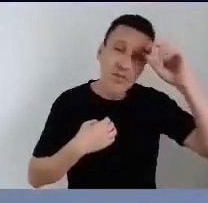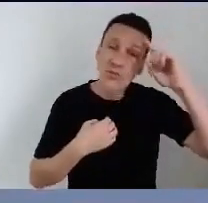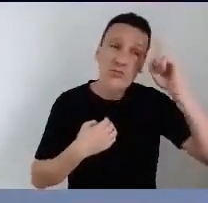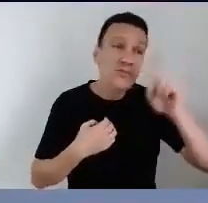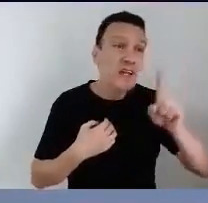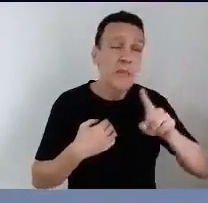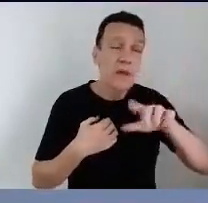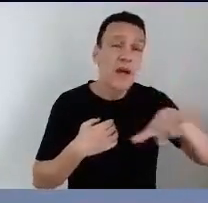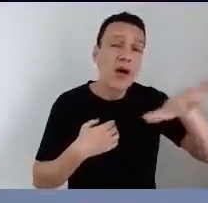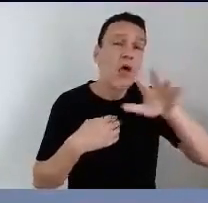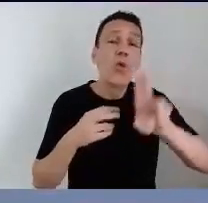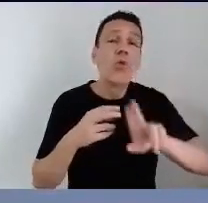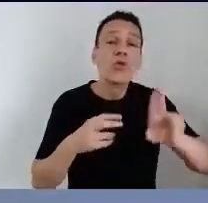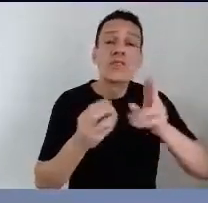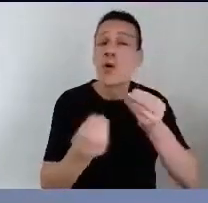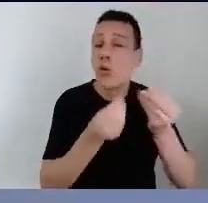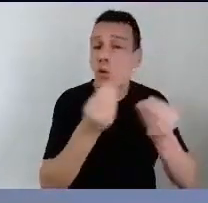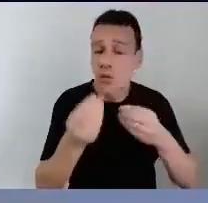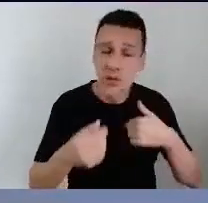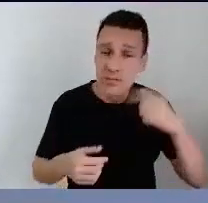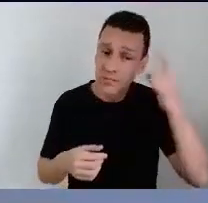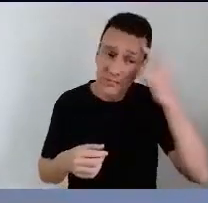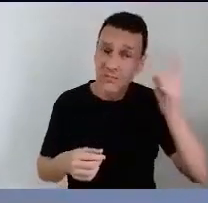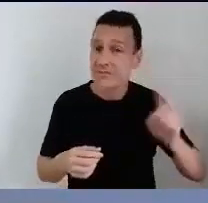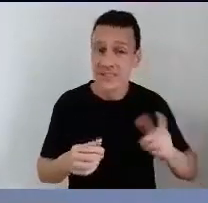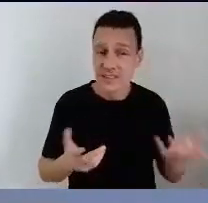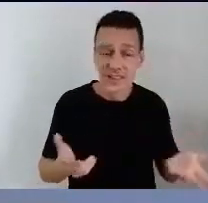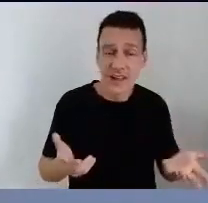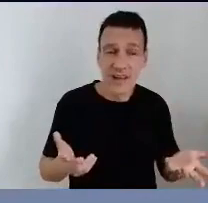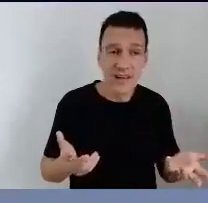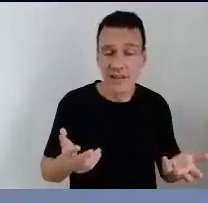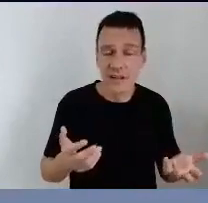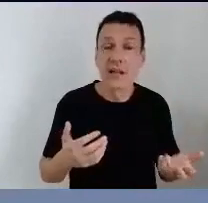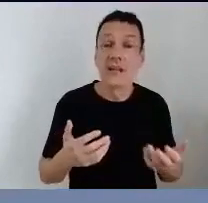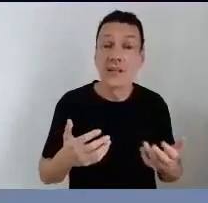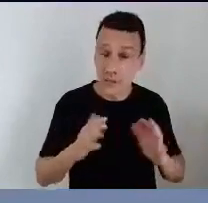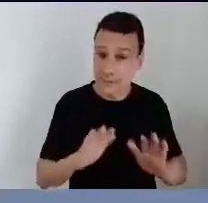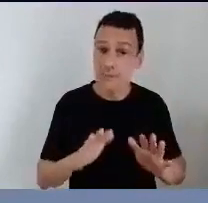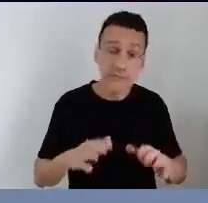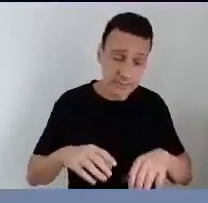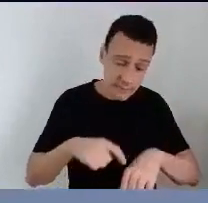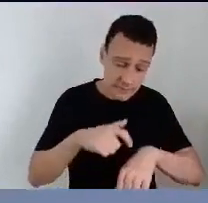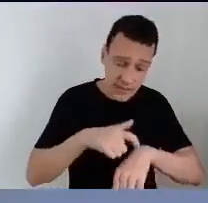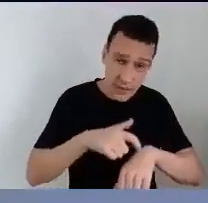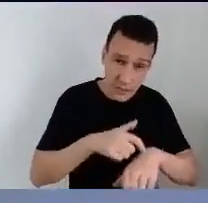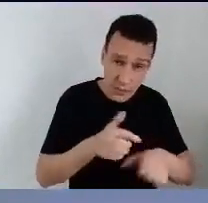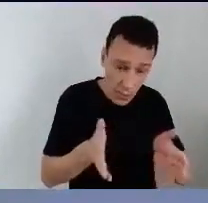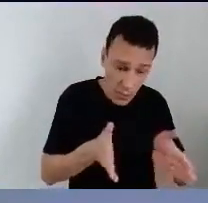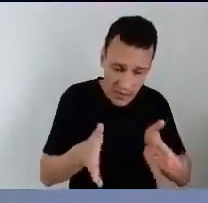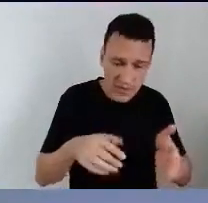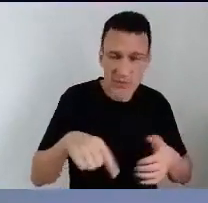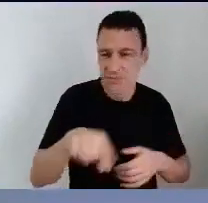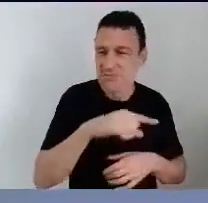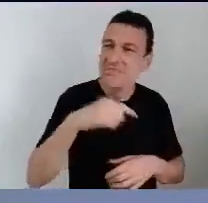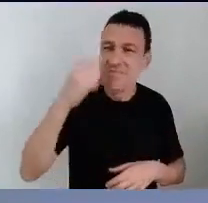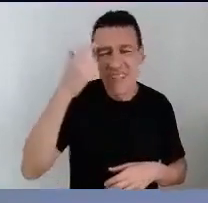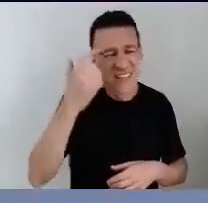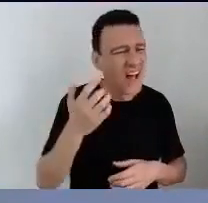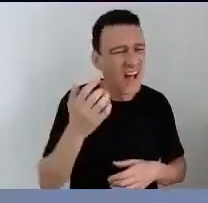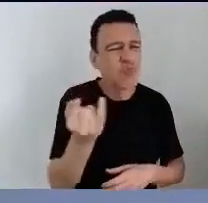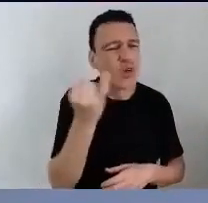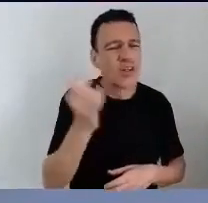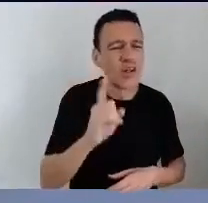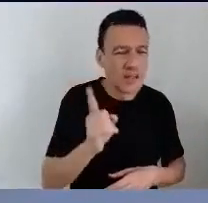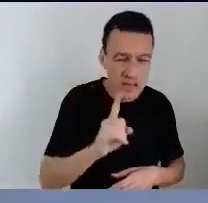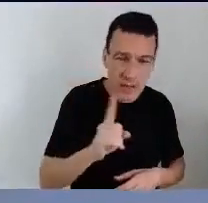eu indicaria realmente, nesse momento que ainda ninguém vê valor, tratar de uma maneira mais cultural e levar informações relacionadas e